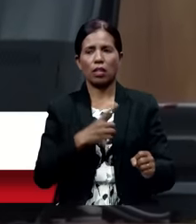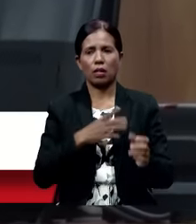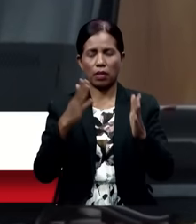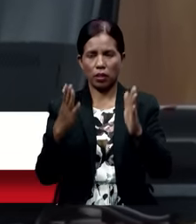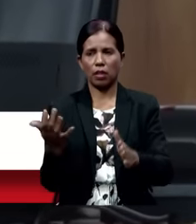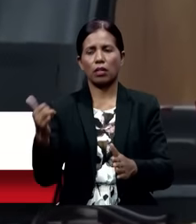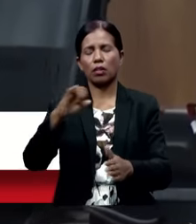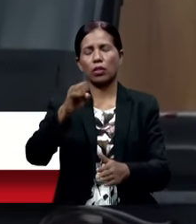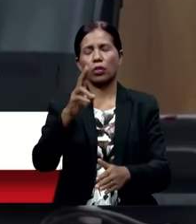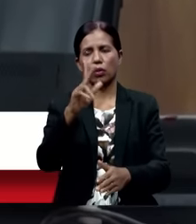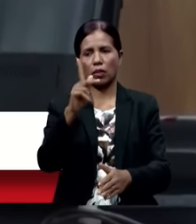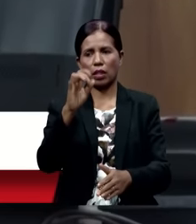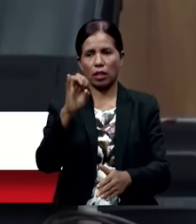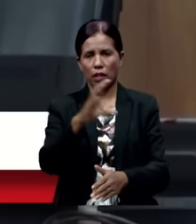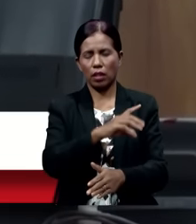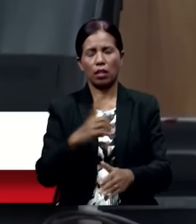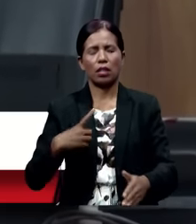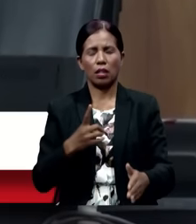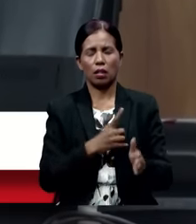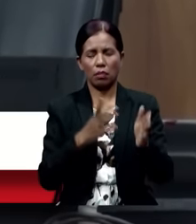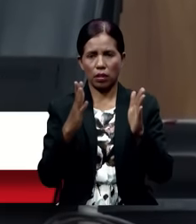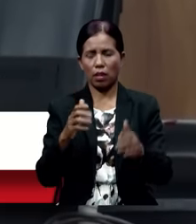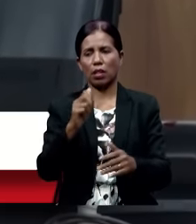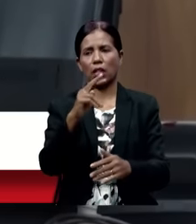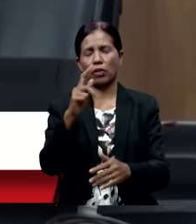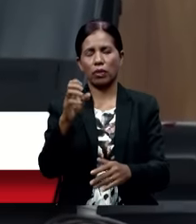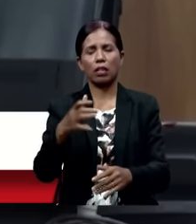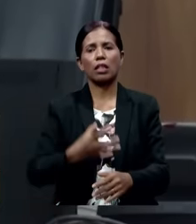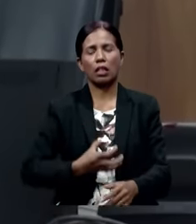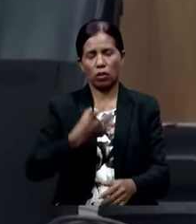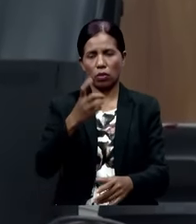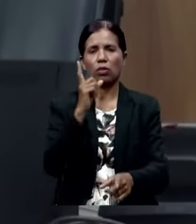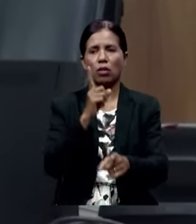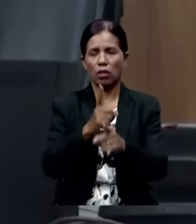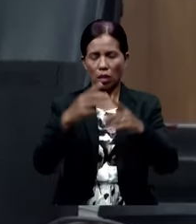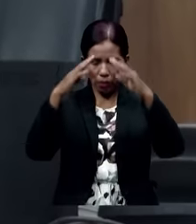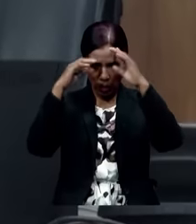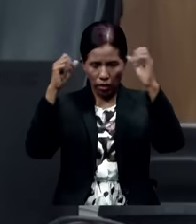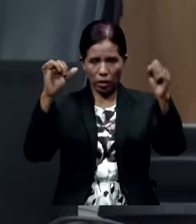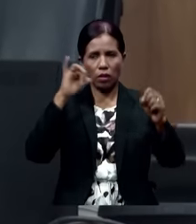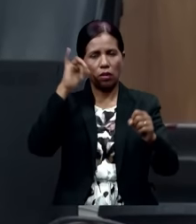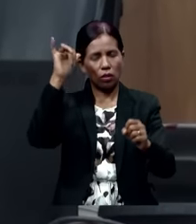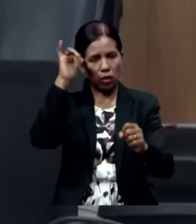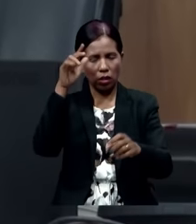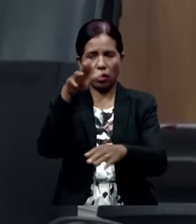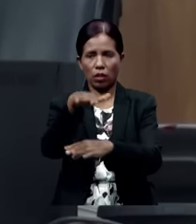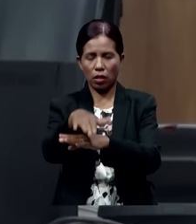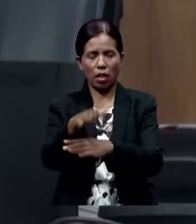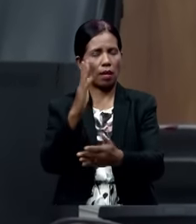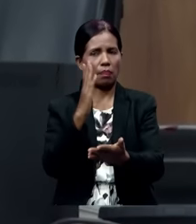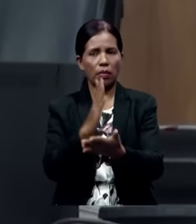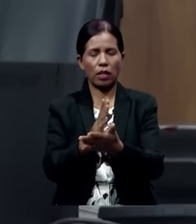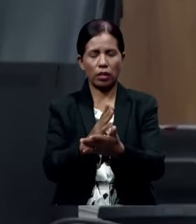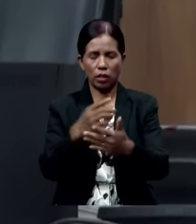Joaquim, seu deputado Antoninho Bianco, Raciracelo Quirus Loz, meu presidente Hursei Clorai, cancela